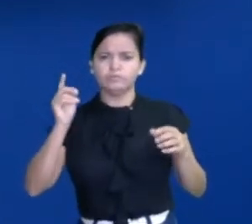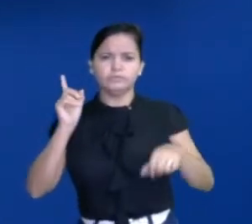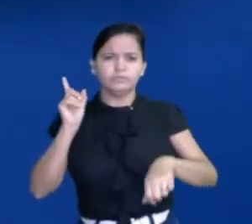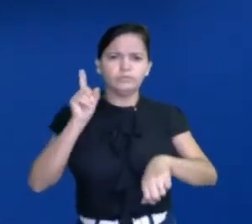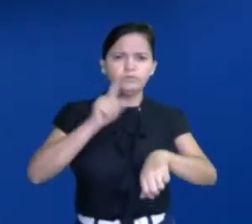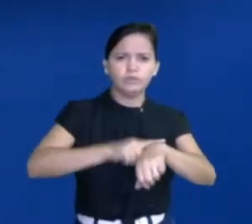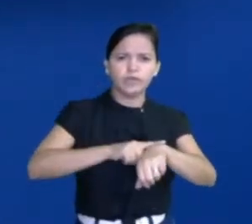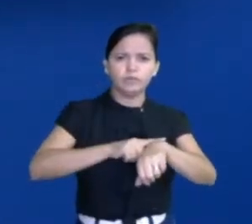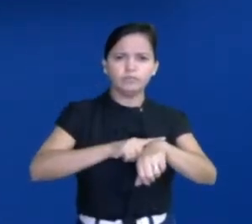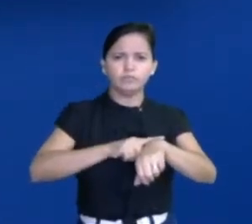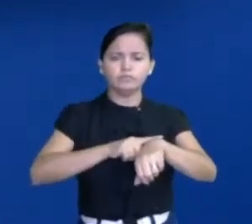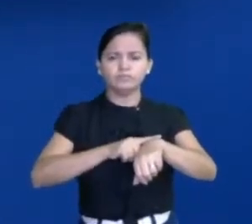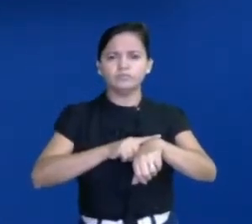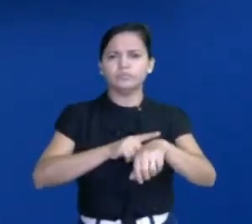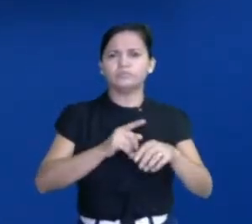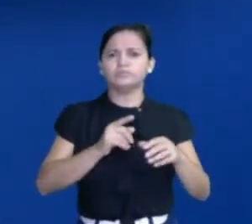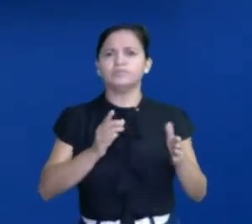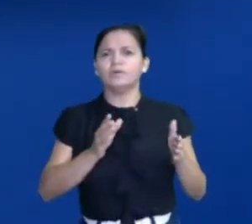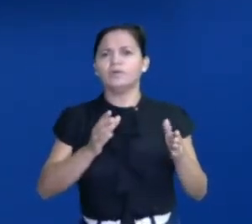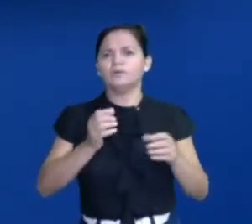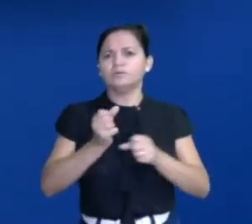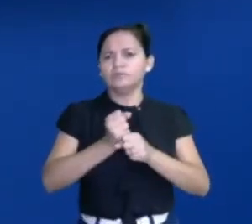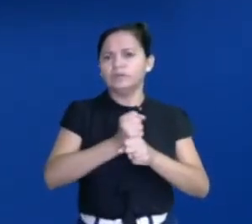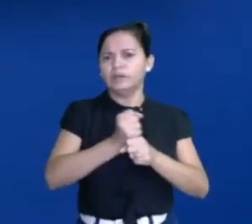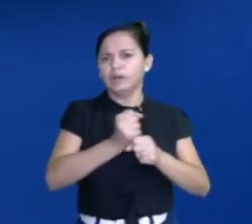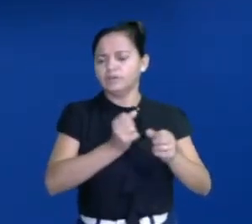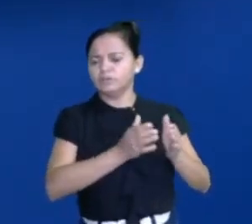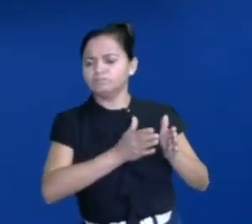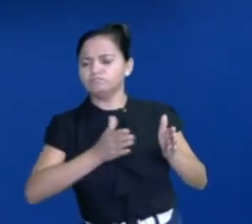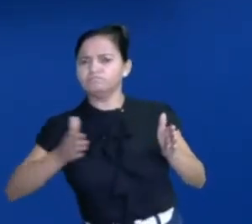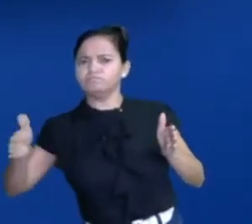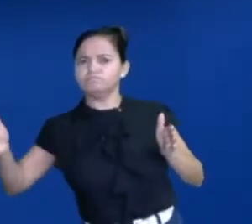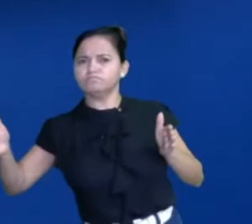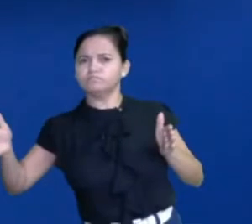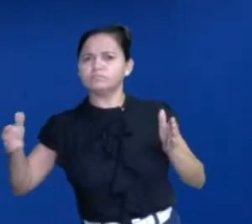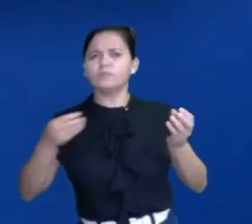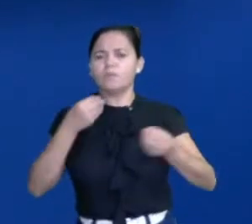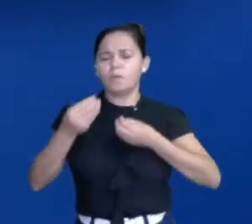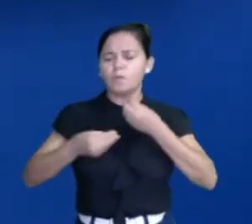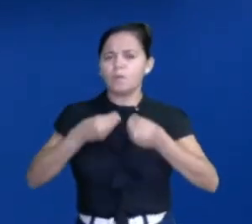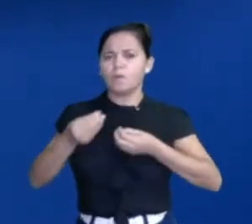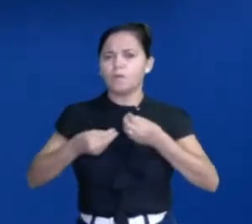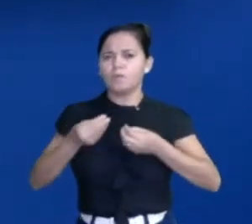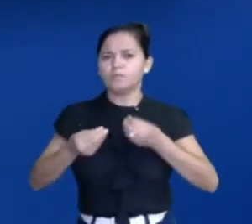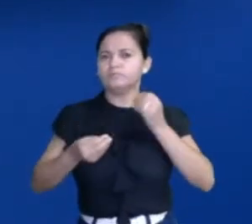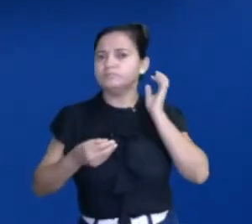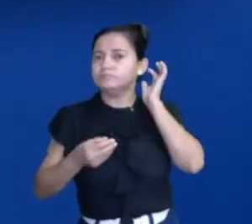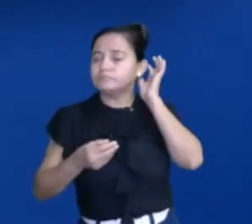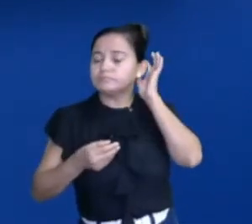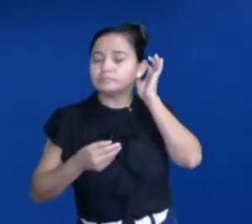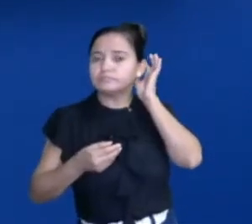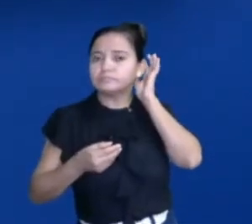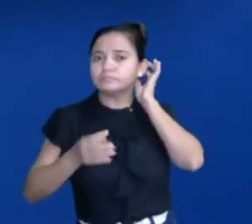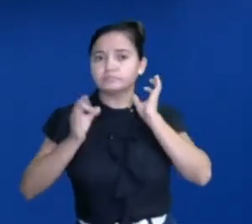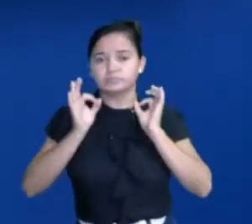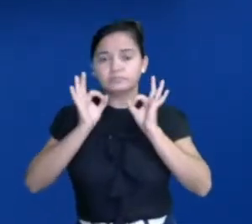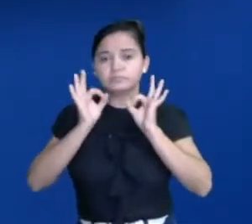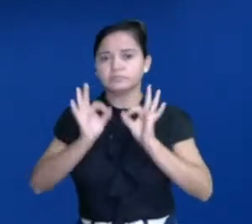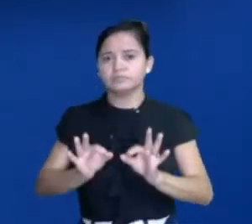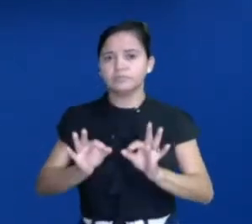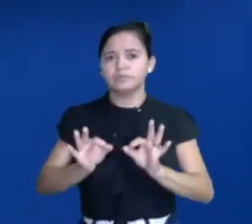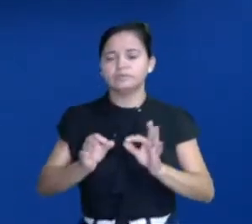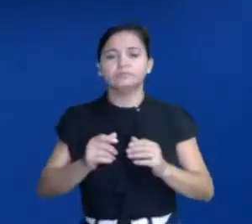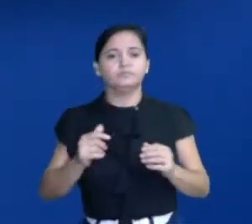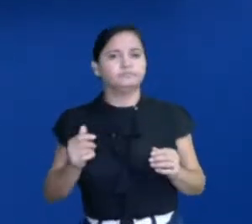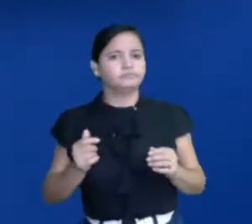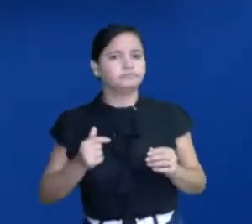cronológico é a forma como a gente vai analisar esse momento, certo? Então, eu